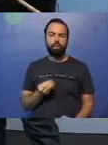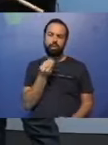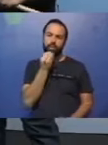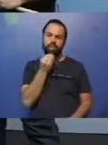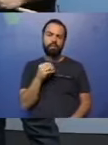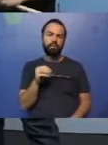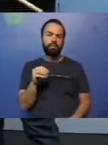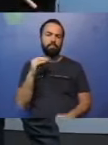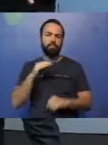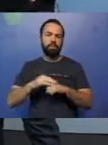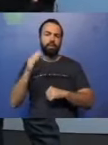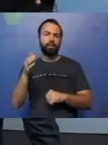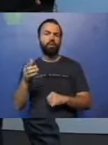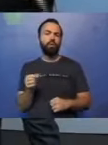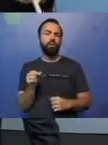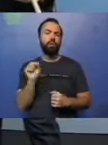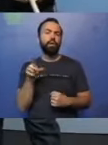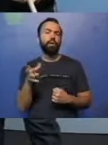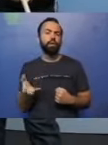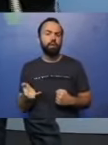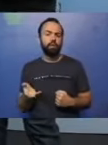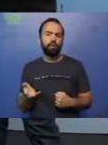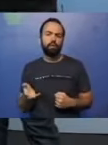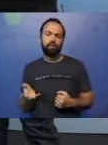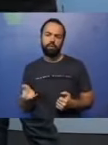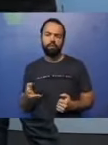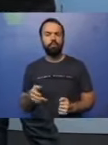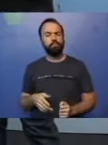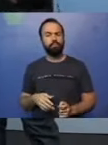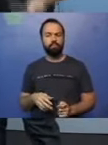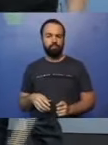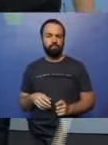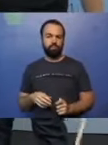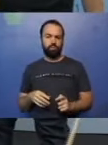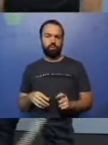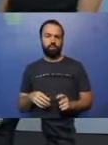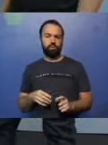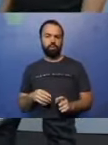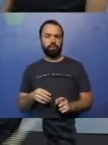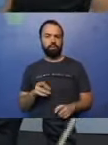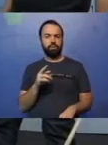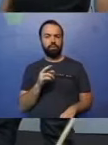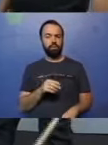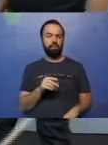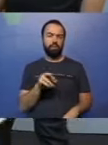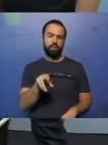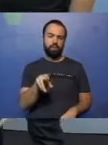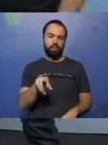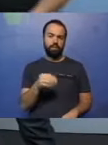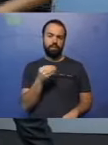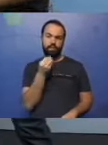tenho a mesma chance, tanto para azul quanto para amarelo.